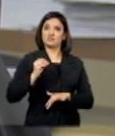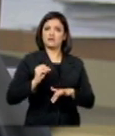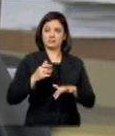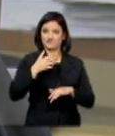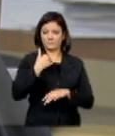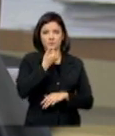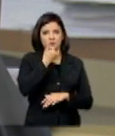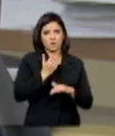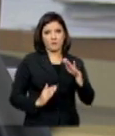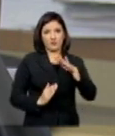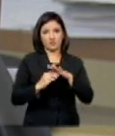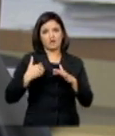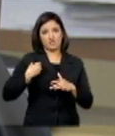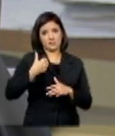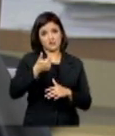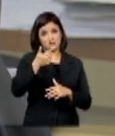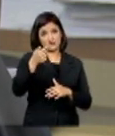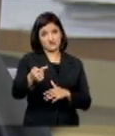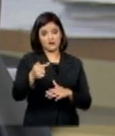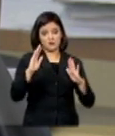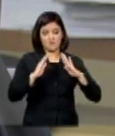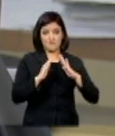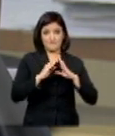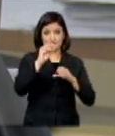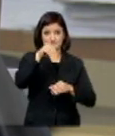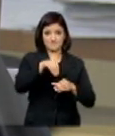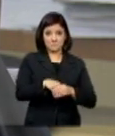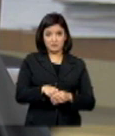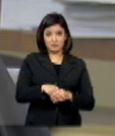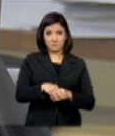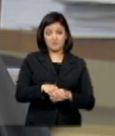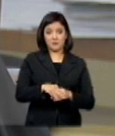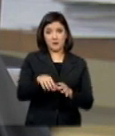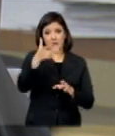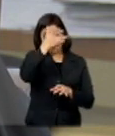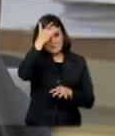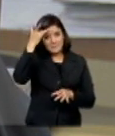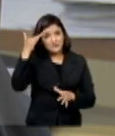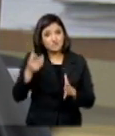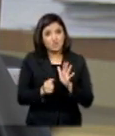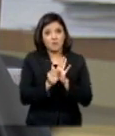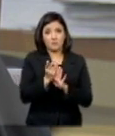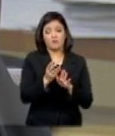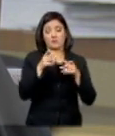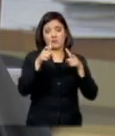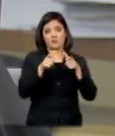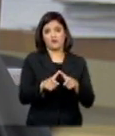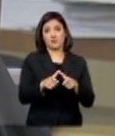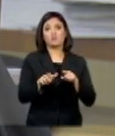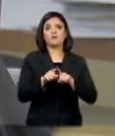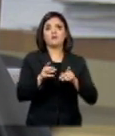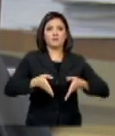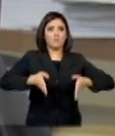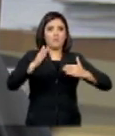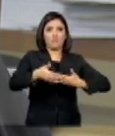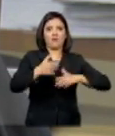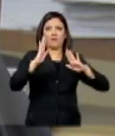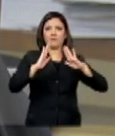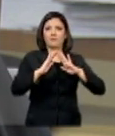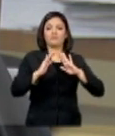mais pessoas por dormitórios e cujas paredes e tetos são de material inadequado direito à moradia não